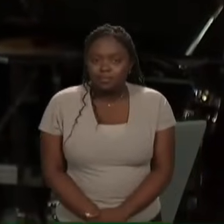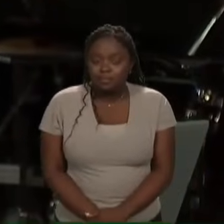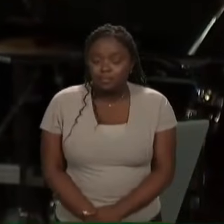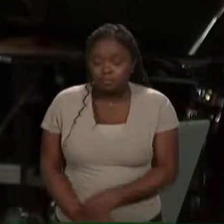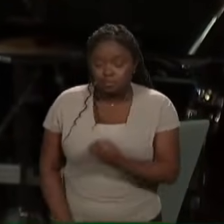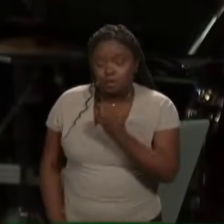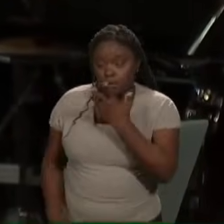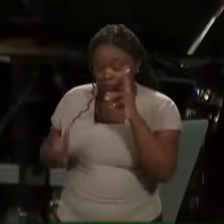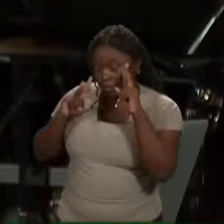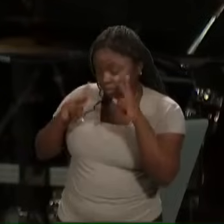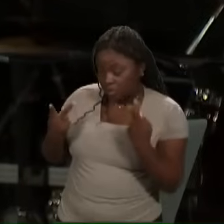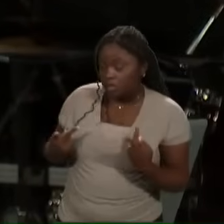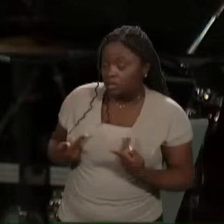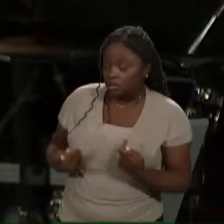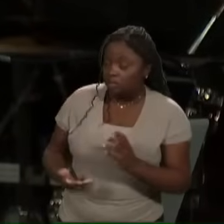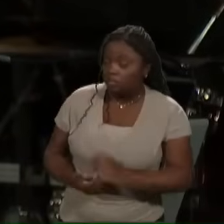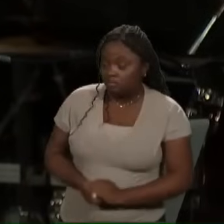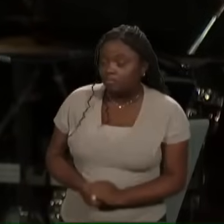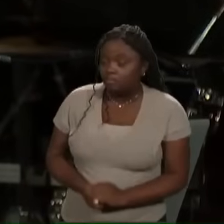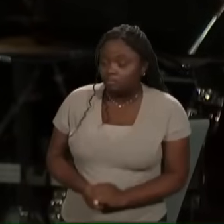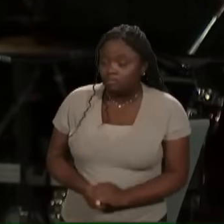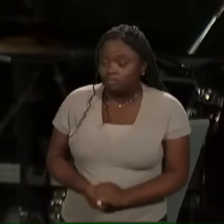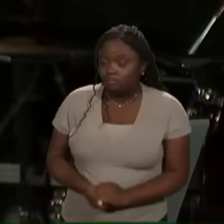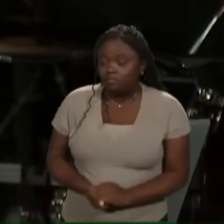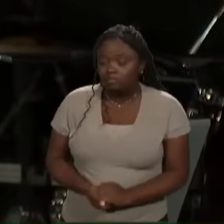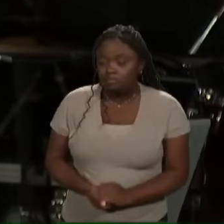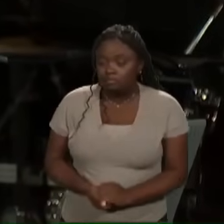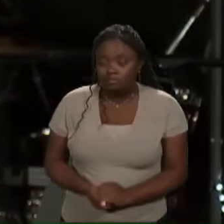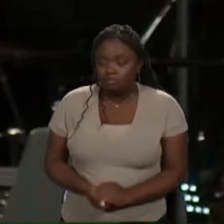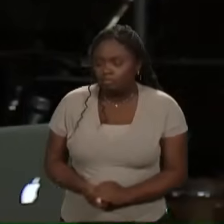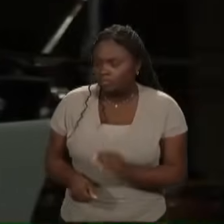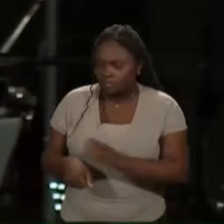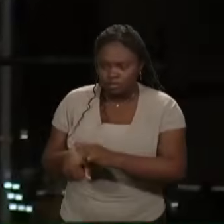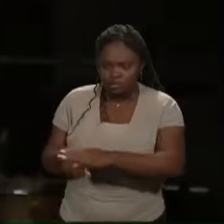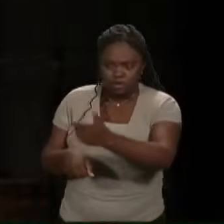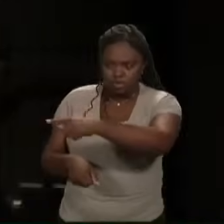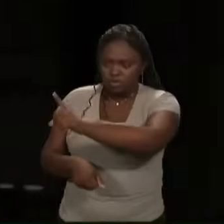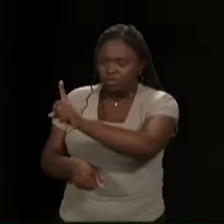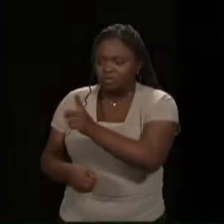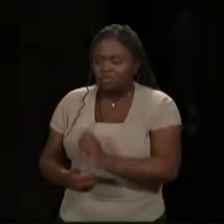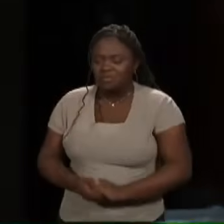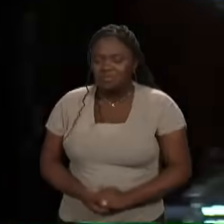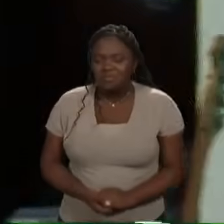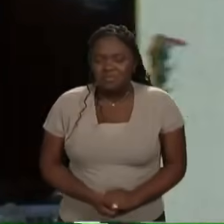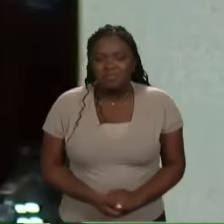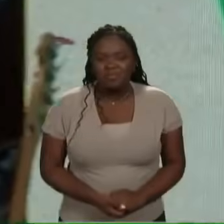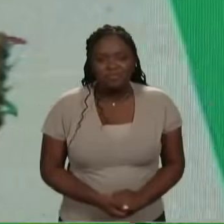Ainda bem que reconheceu, hein? Não repita.